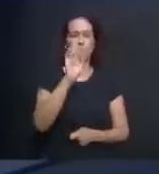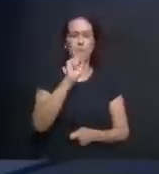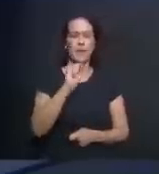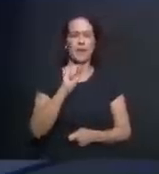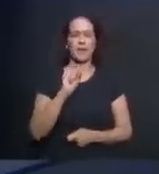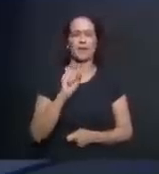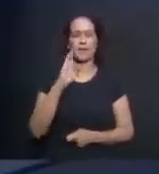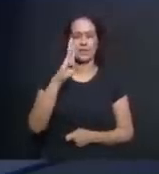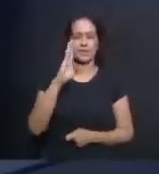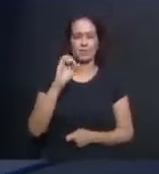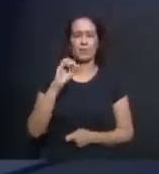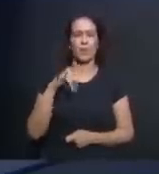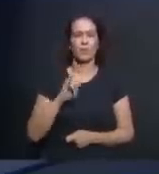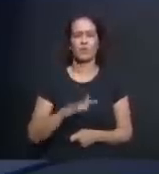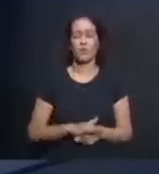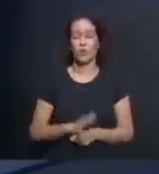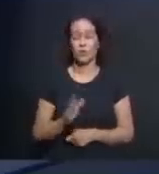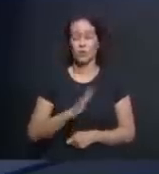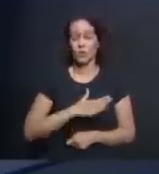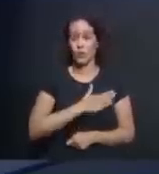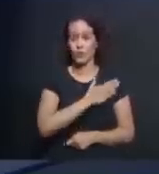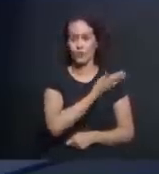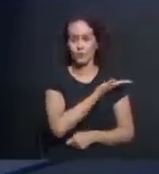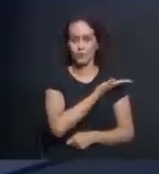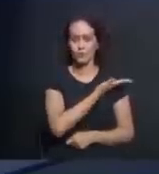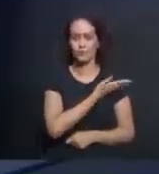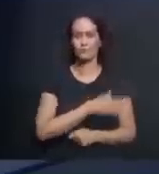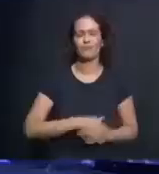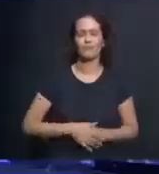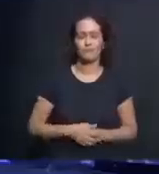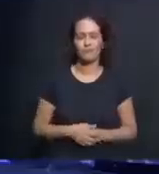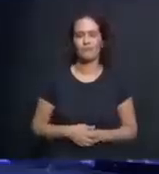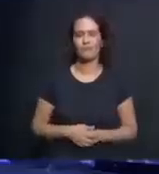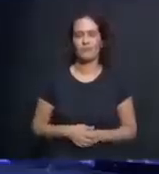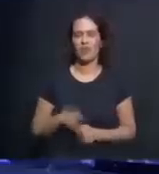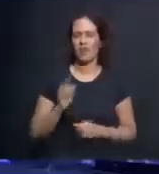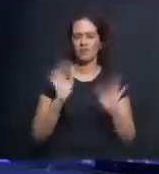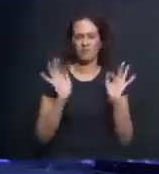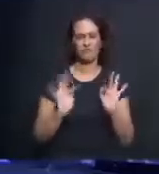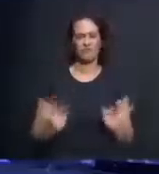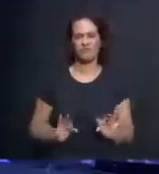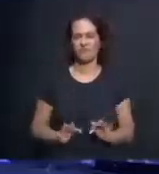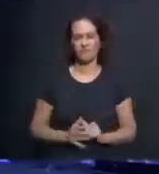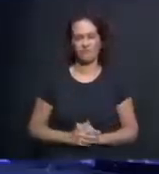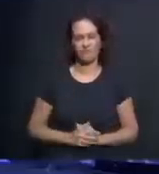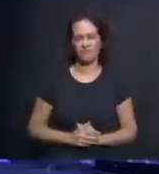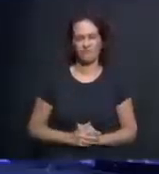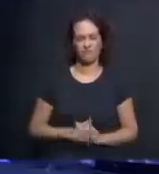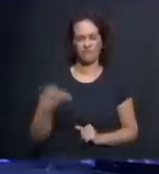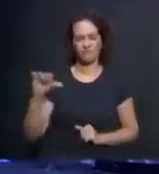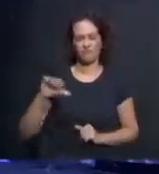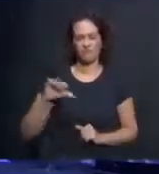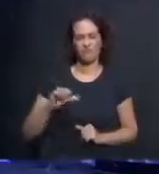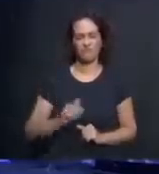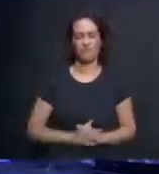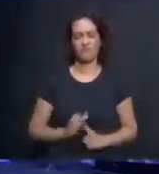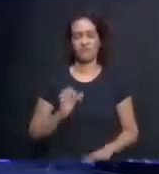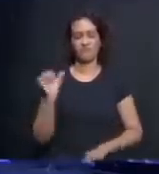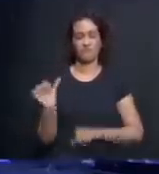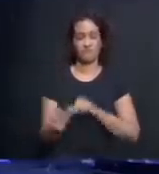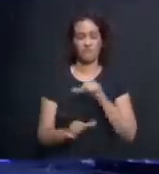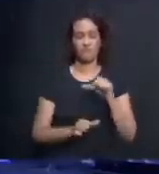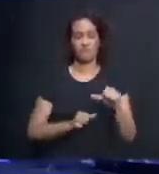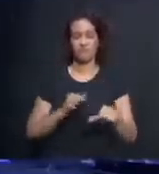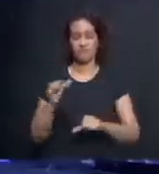do apocalipse abrir, de tão horroroso que foi. Aí, não estava feliz, fez um negócio pior, se tornou jogador de golfe